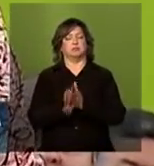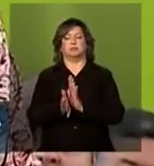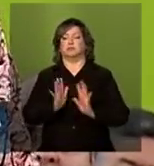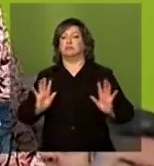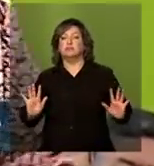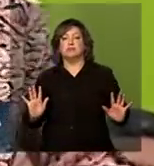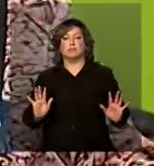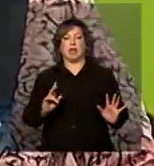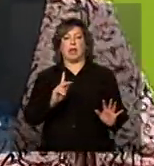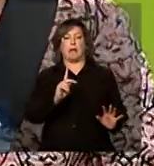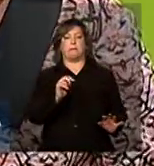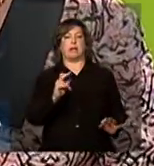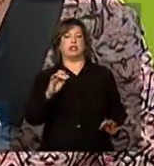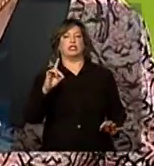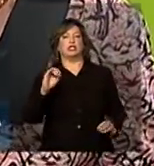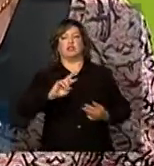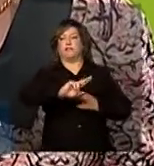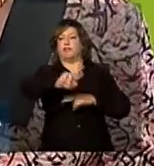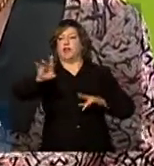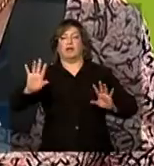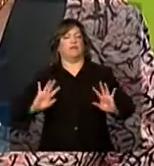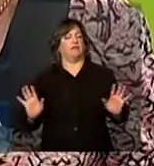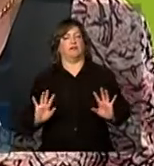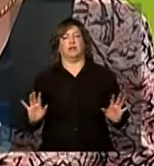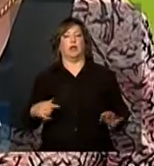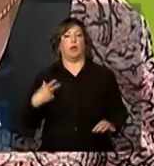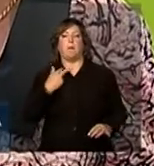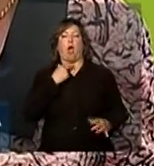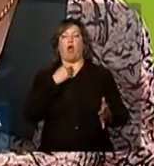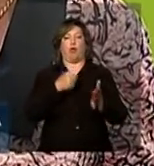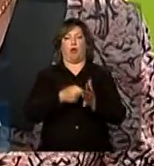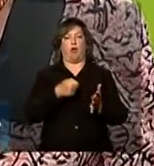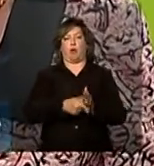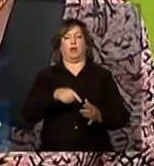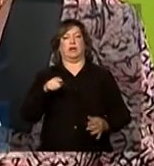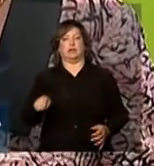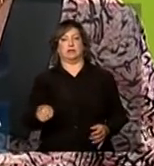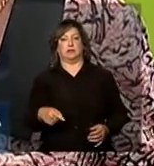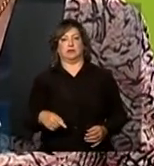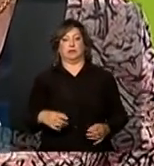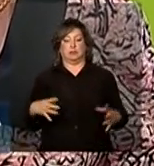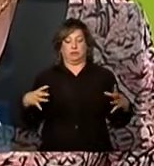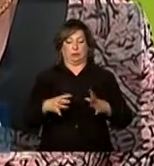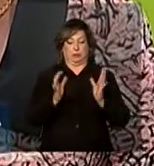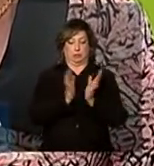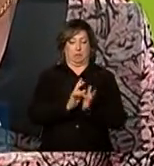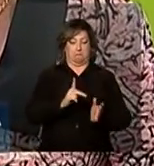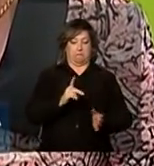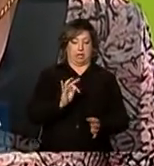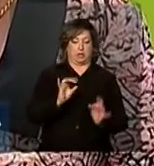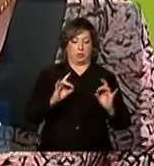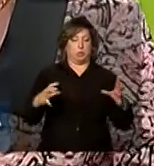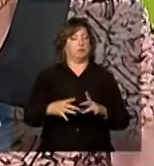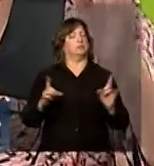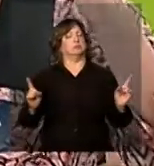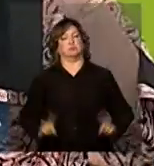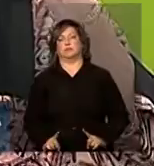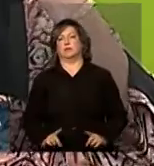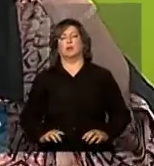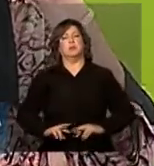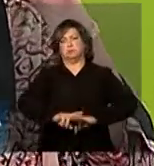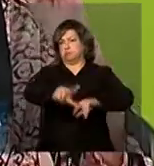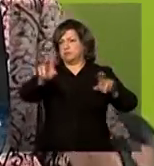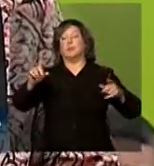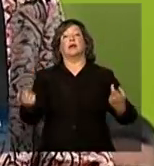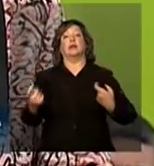isso nem ninguém pode exigir isso de nenhum Prefeito e de uma ou de nenhuma prefeita